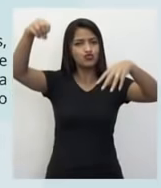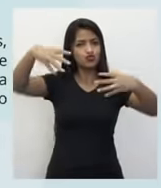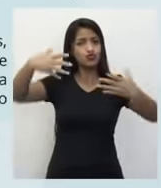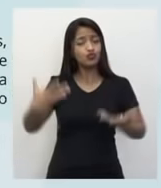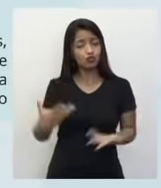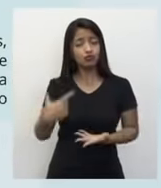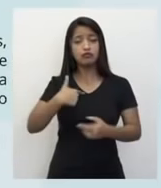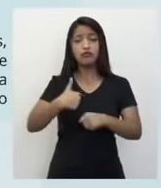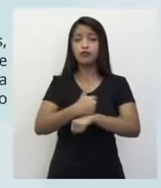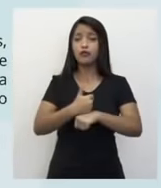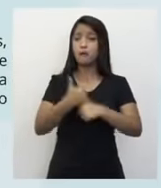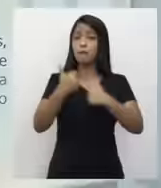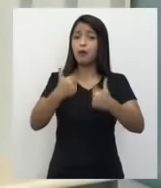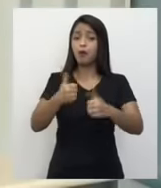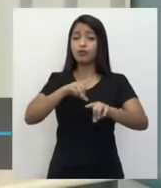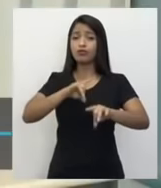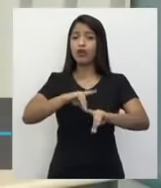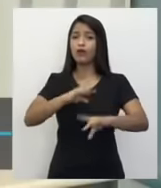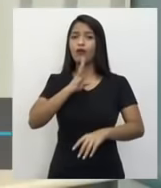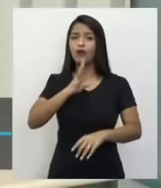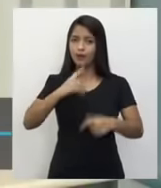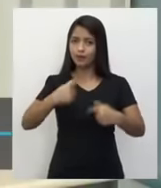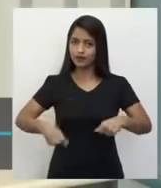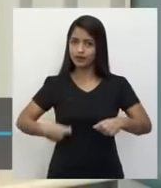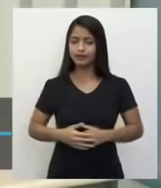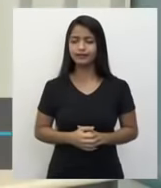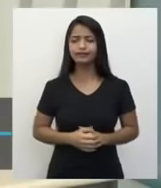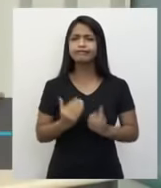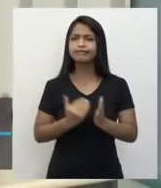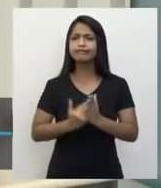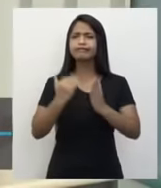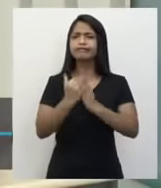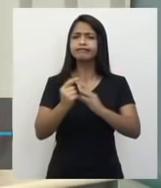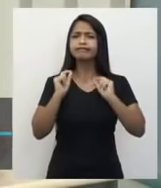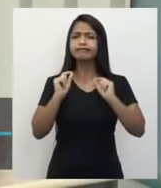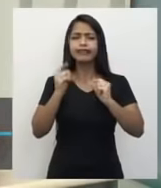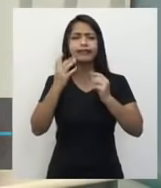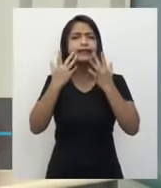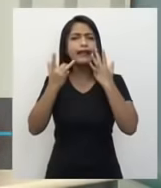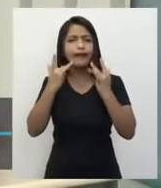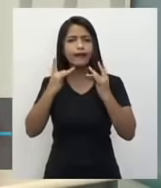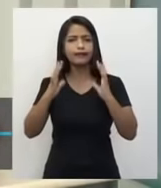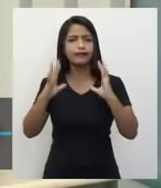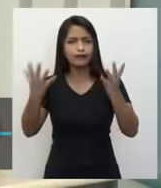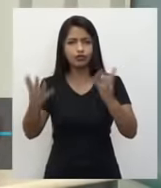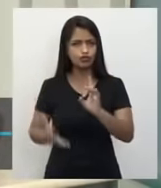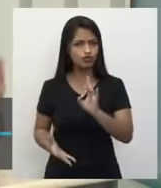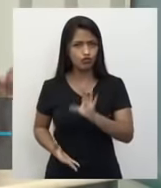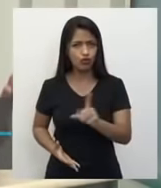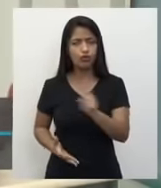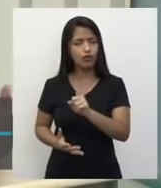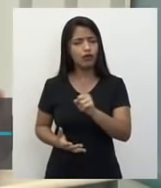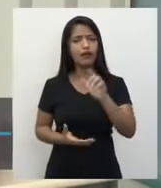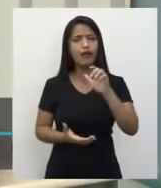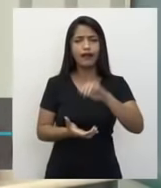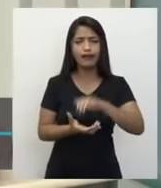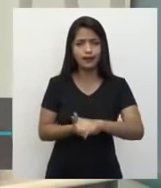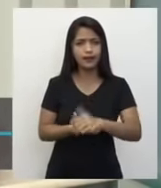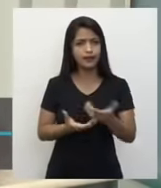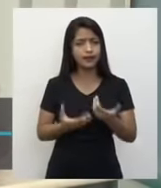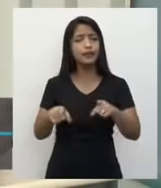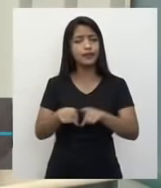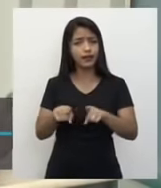artística e conhecimento técnico. E, turma, vão muito mais além, não é só a peça teatral e evento, não. Tem casamentos hoje em